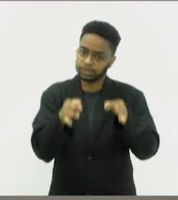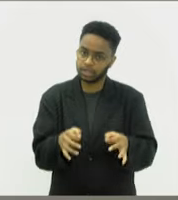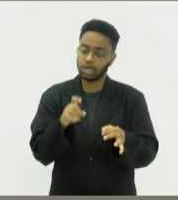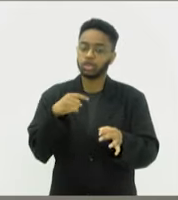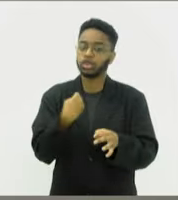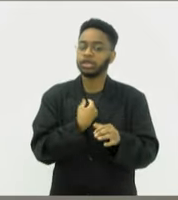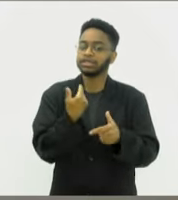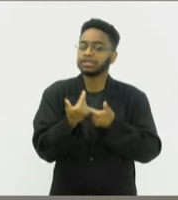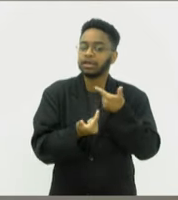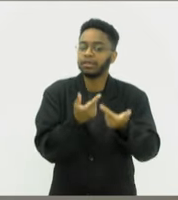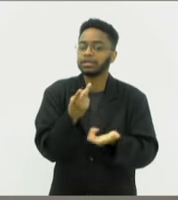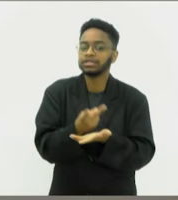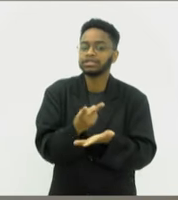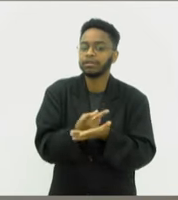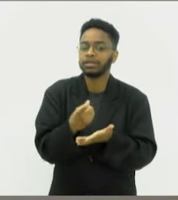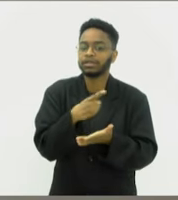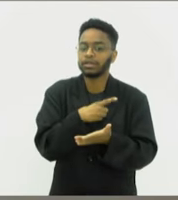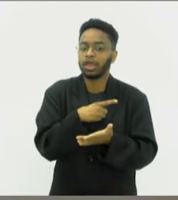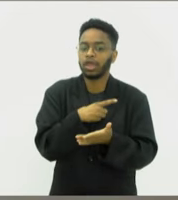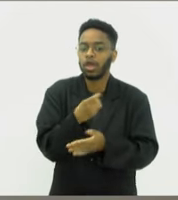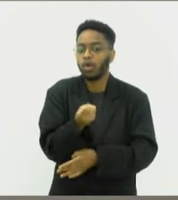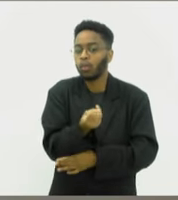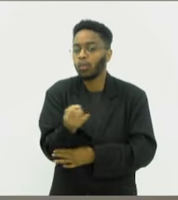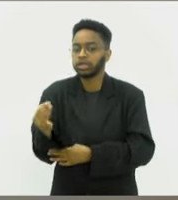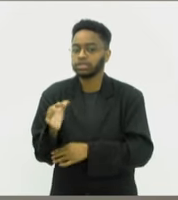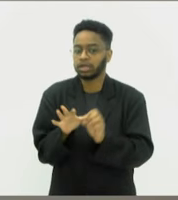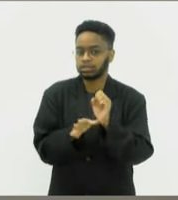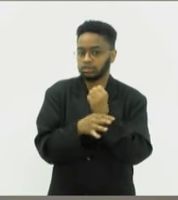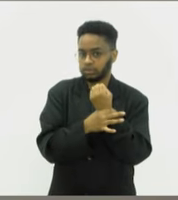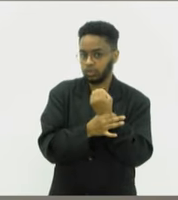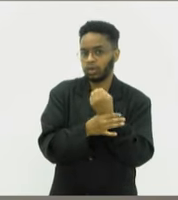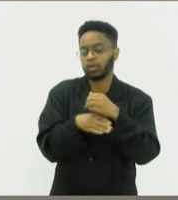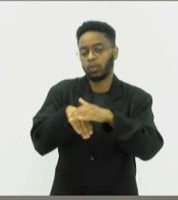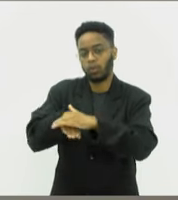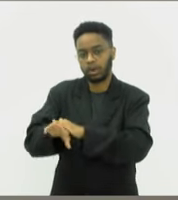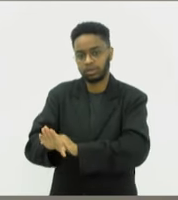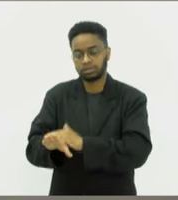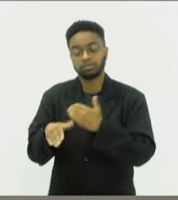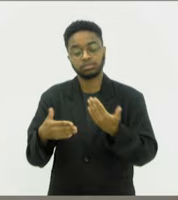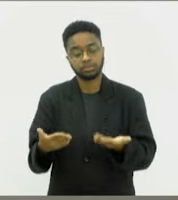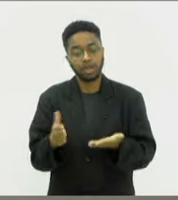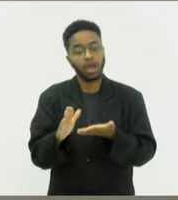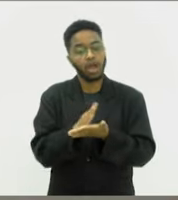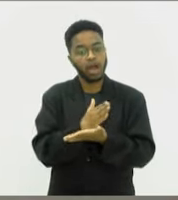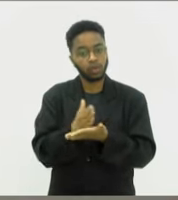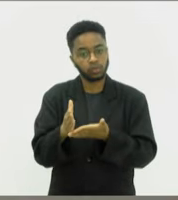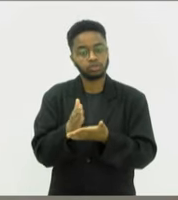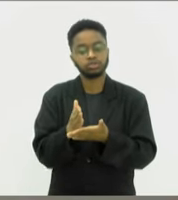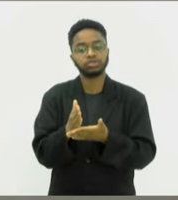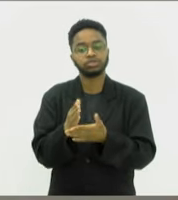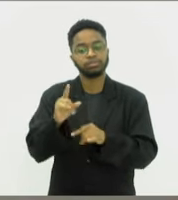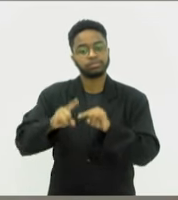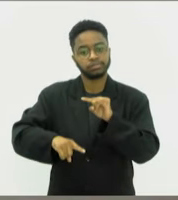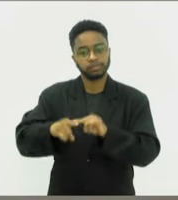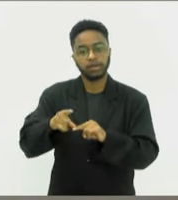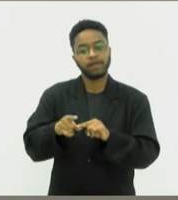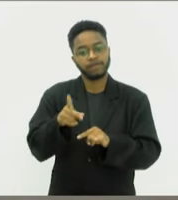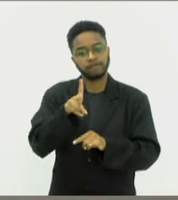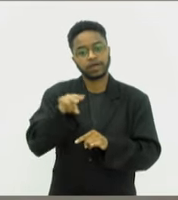uma margem de segurança. E algumas mercadorias estão chegando, as que já